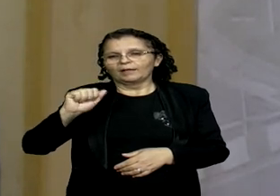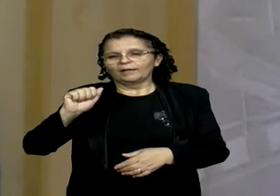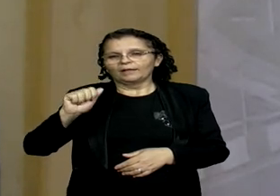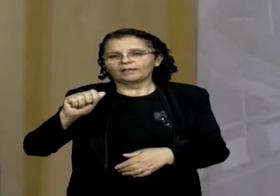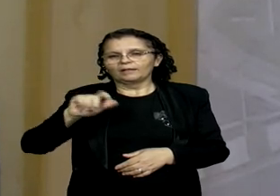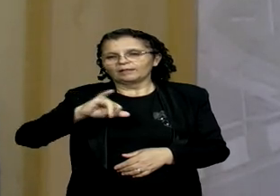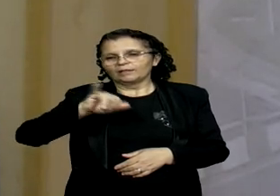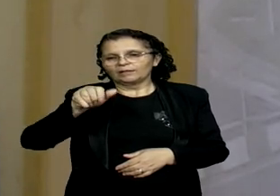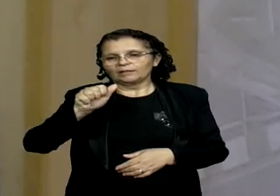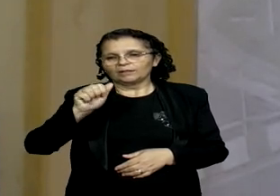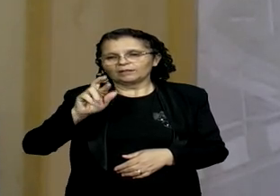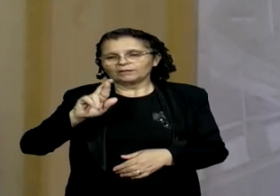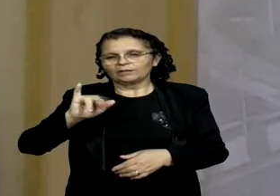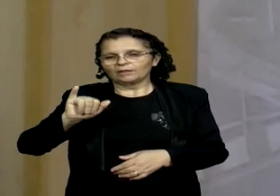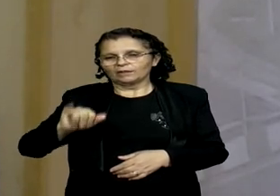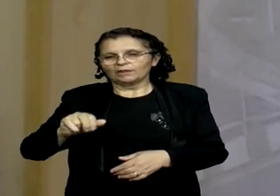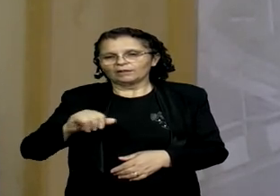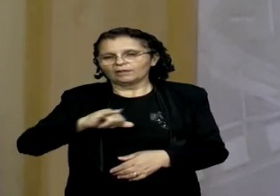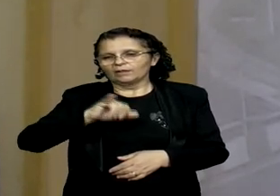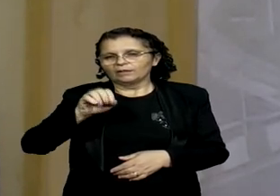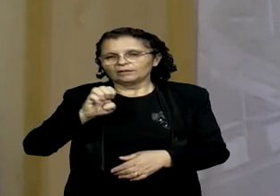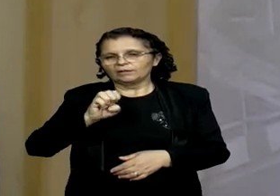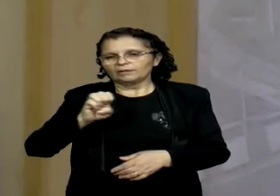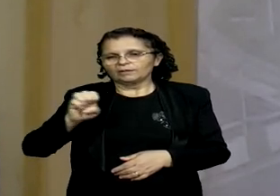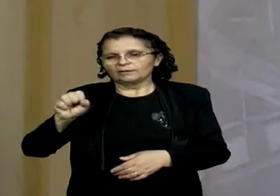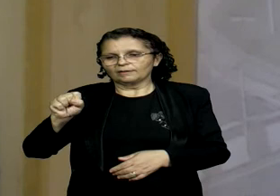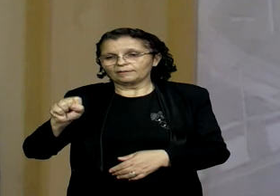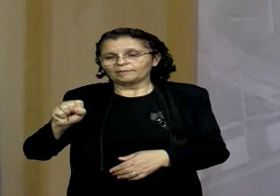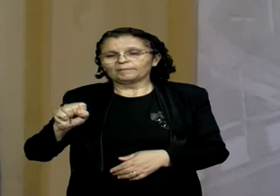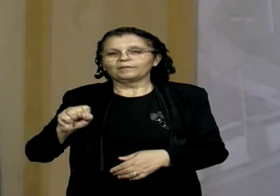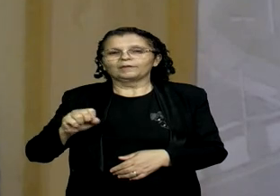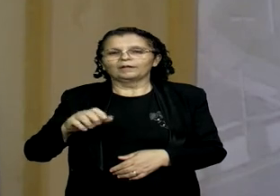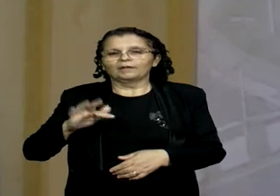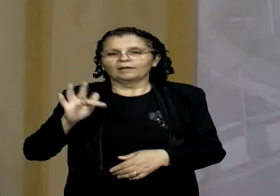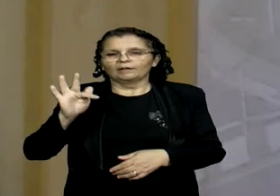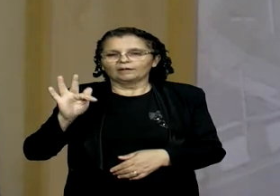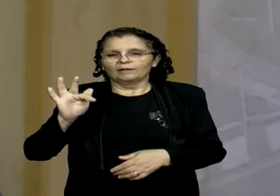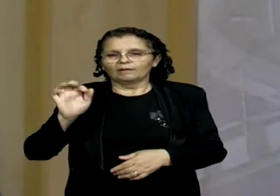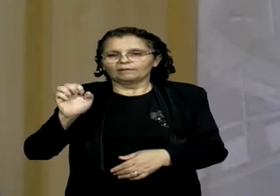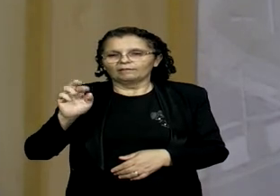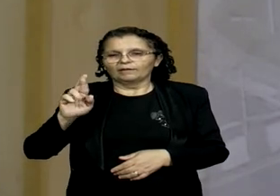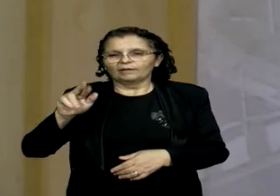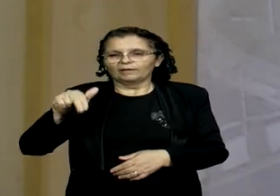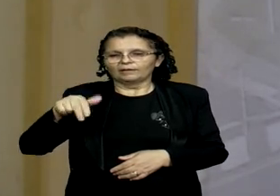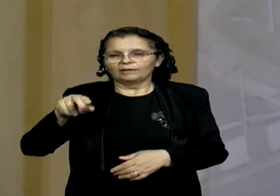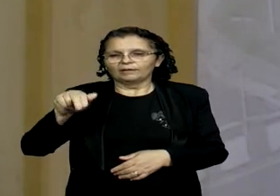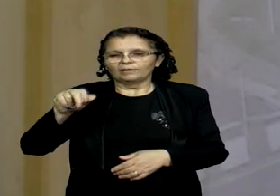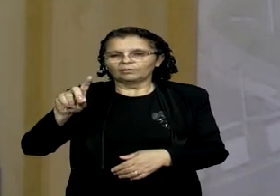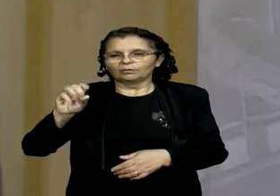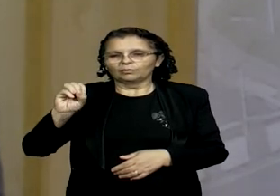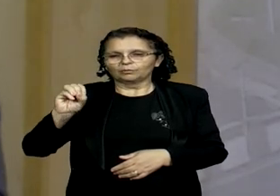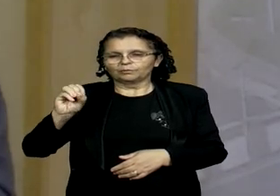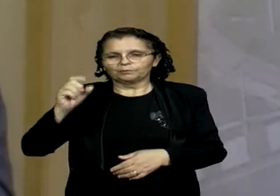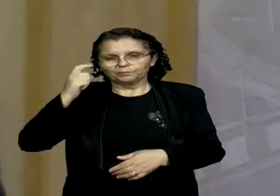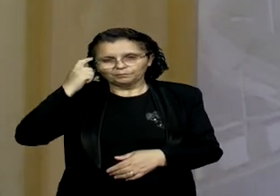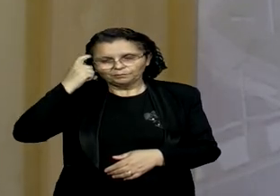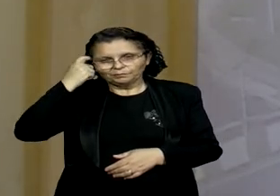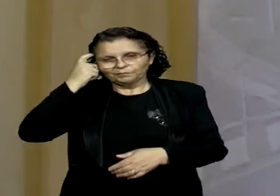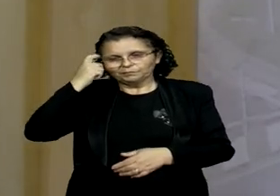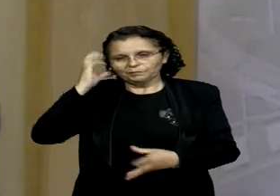Jair, Reginaldo, Jessé, Ed Carlos e Fernando. Isso aí foi um breve relato.